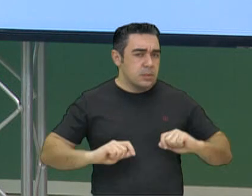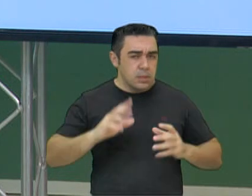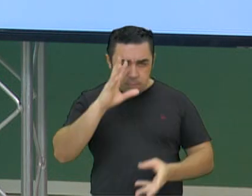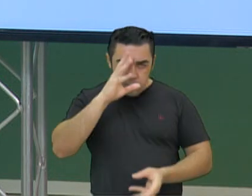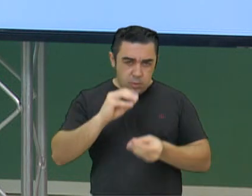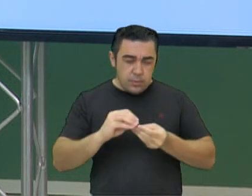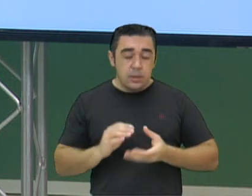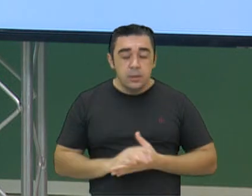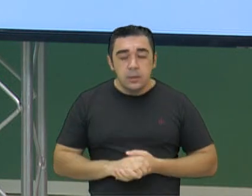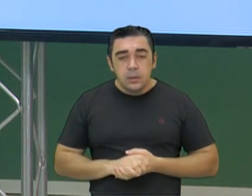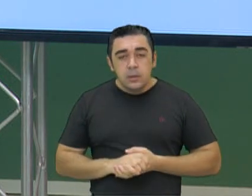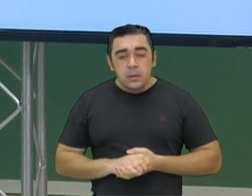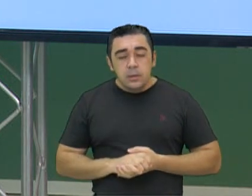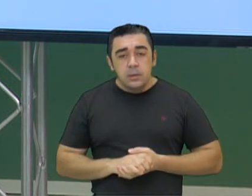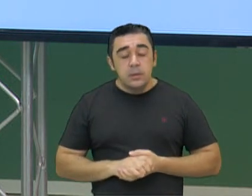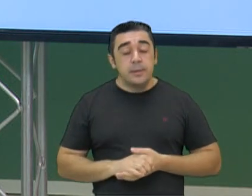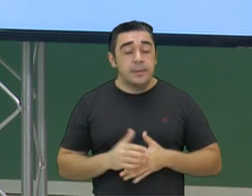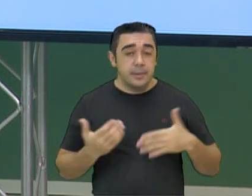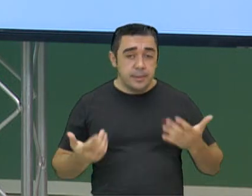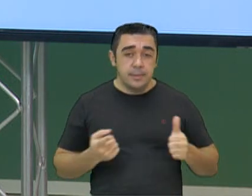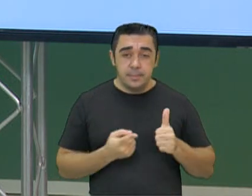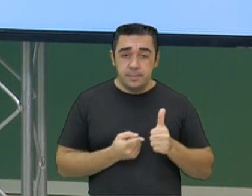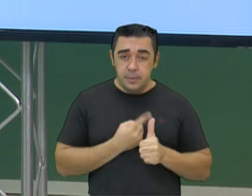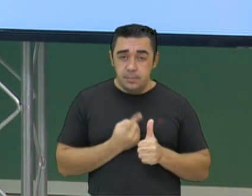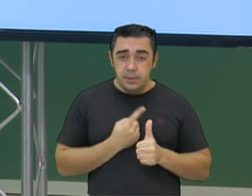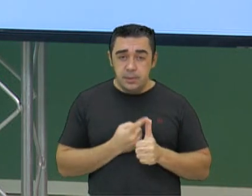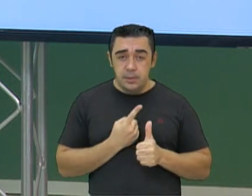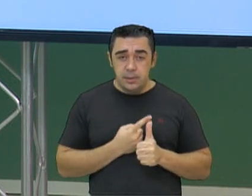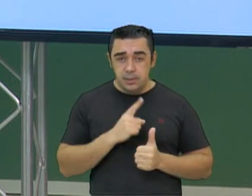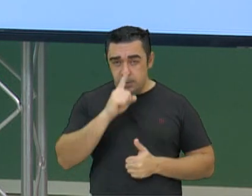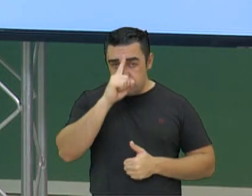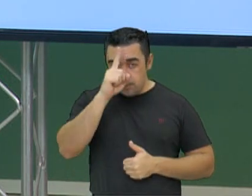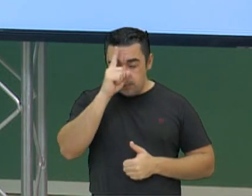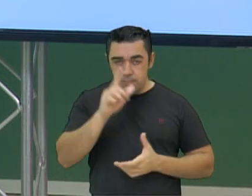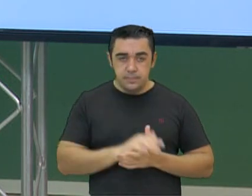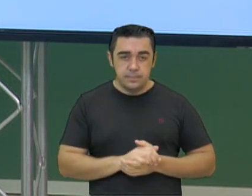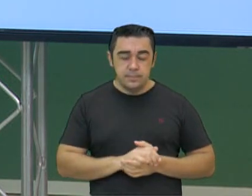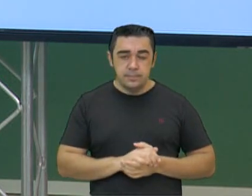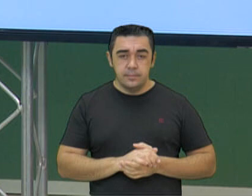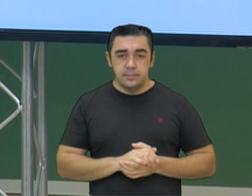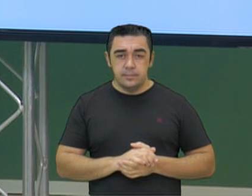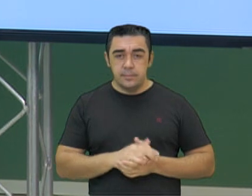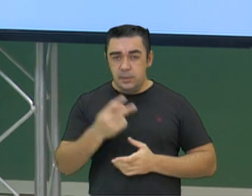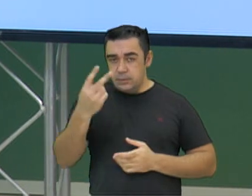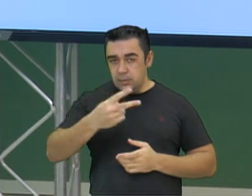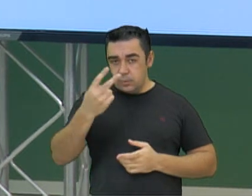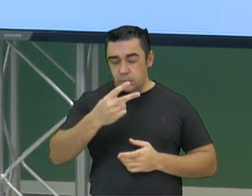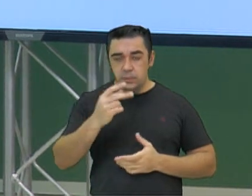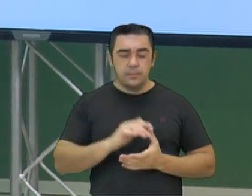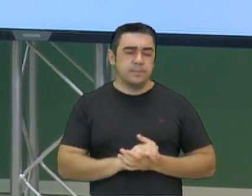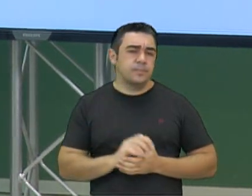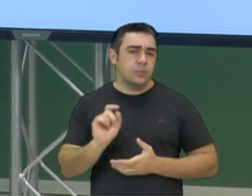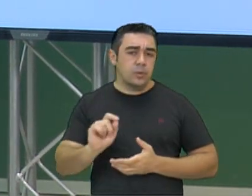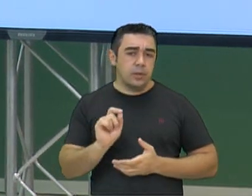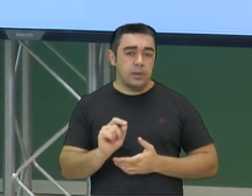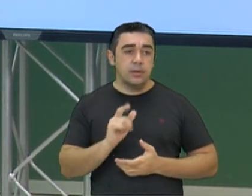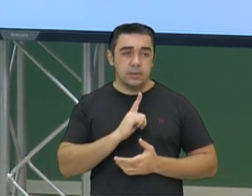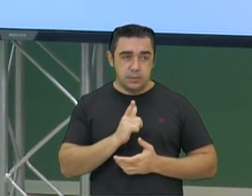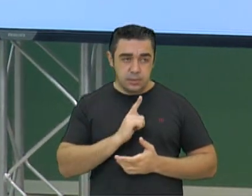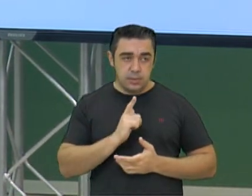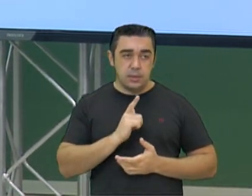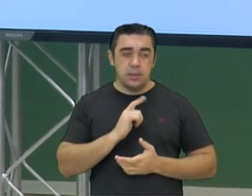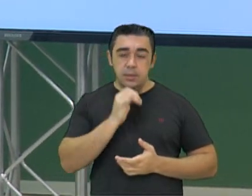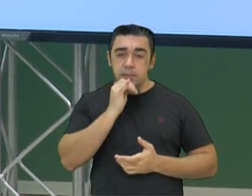ok? Então, é uma primeira ideia, A segunda ideia é de que, primeiro, a mola ela tem